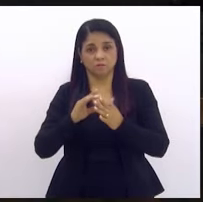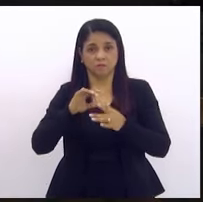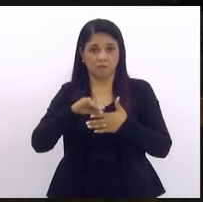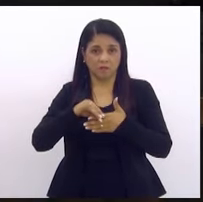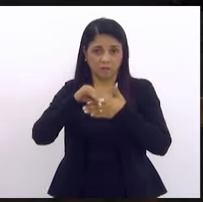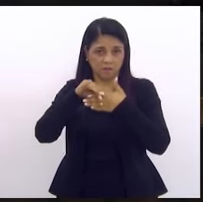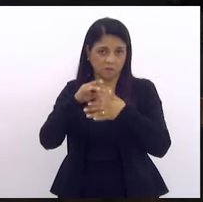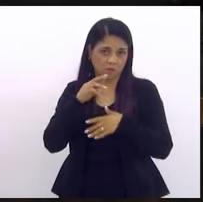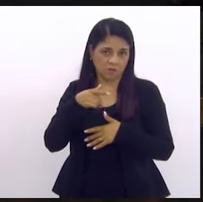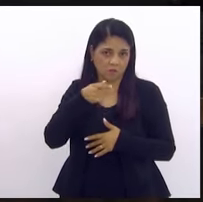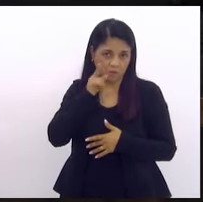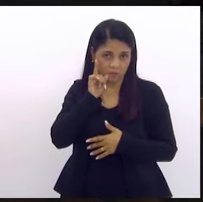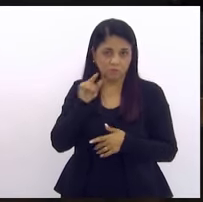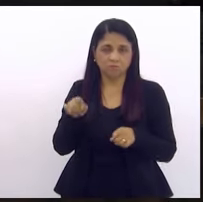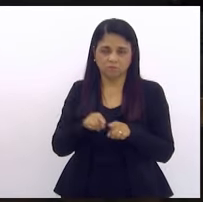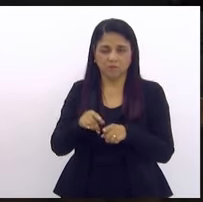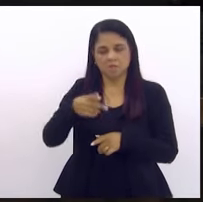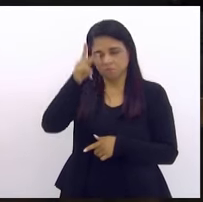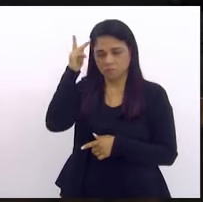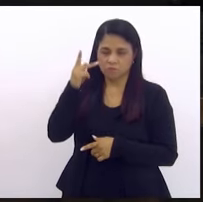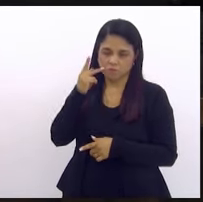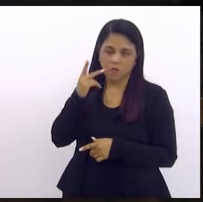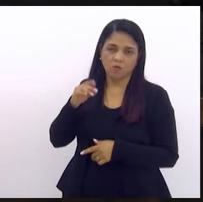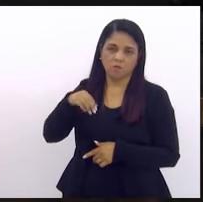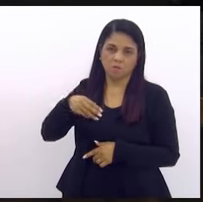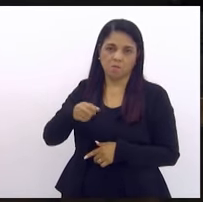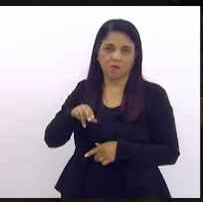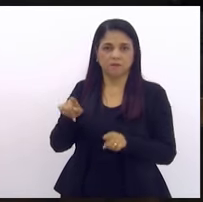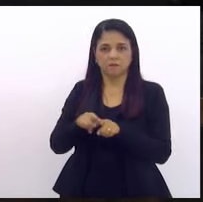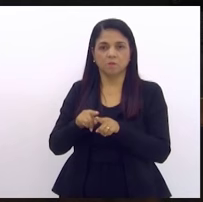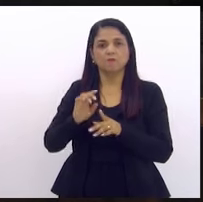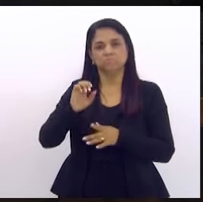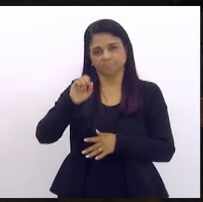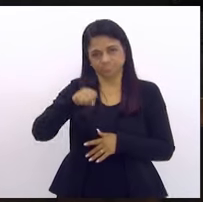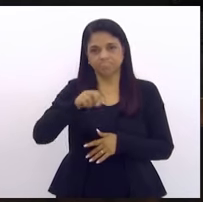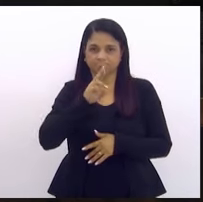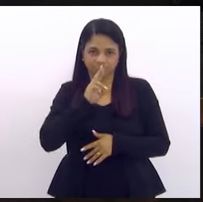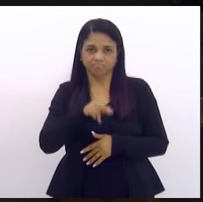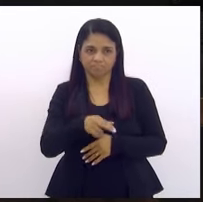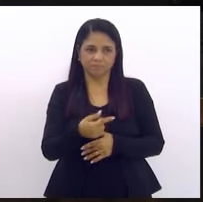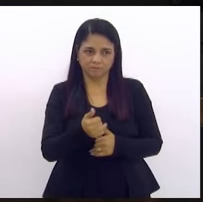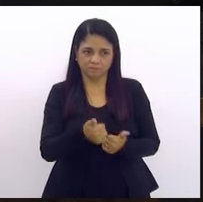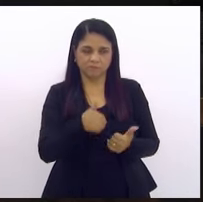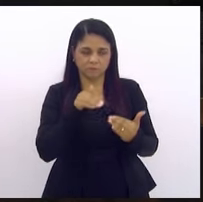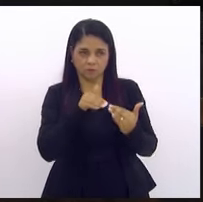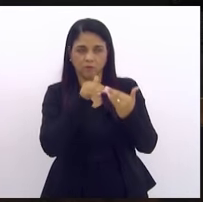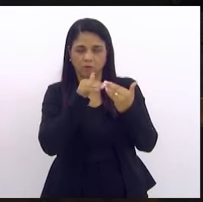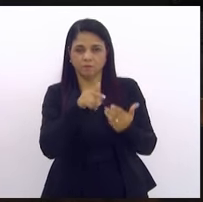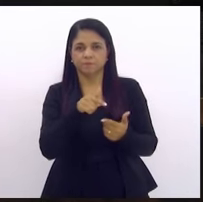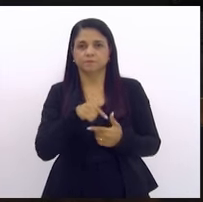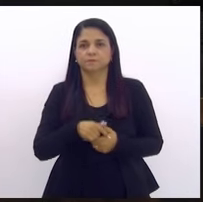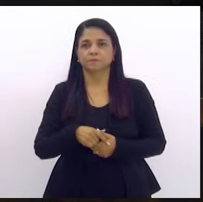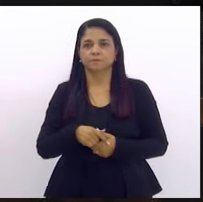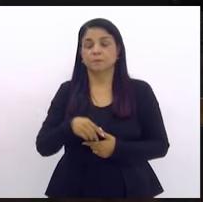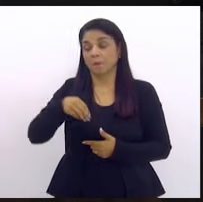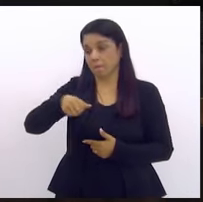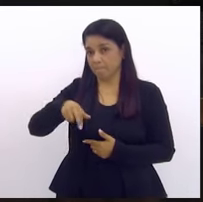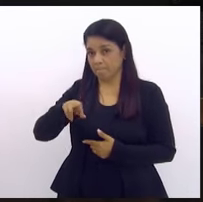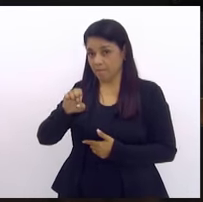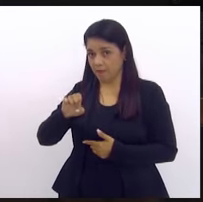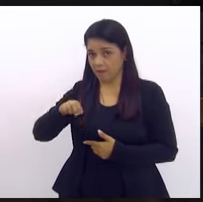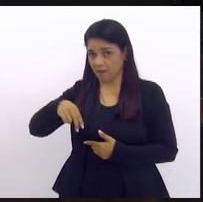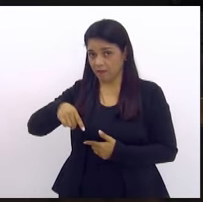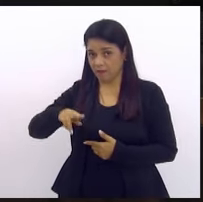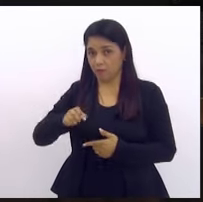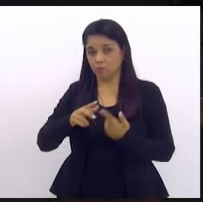o Paulo confirmou aqui também, Marta e mim, que já anuíram aqui de frente. Então, Marquinhos, lançou aí para corrigir os três